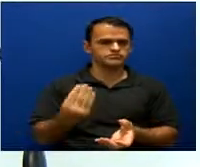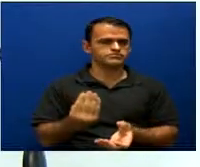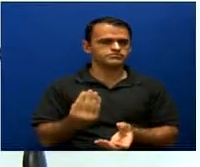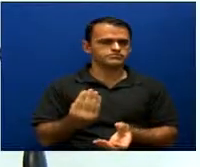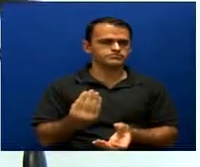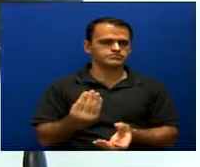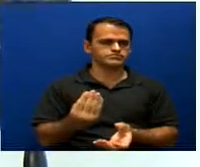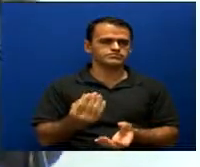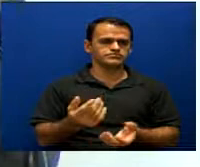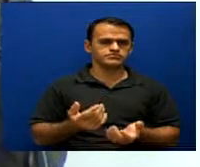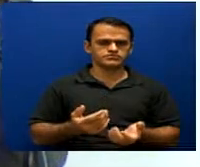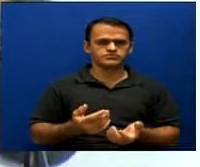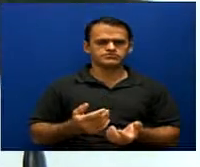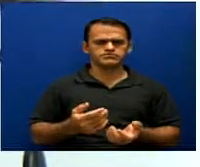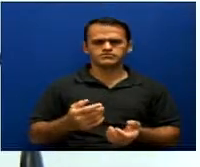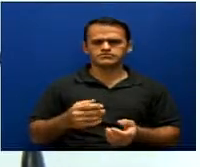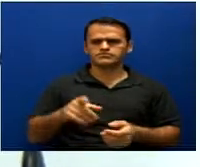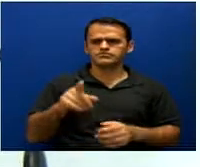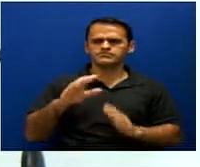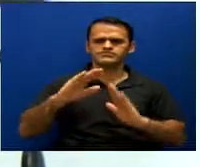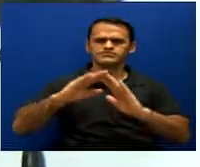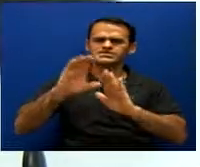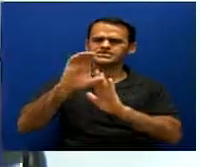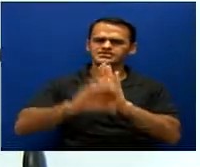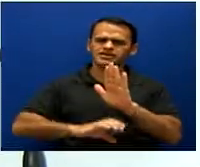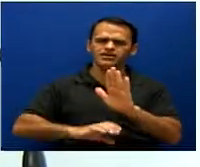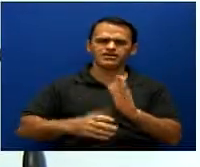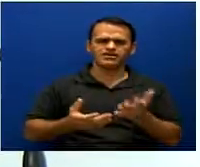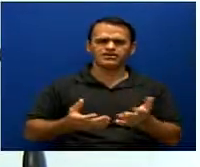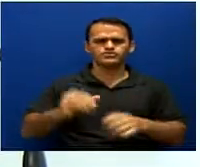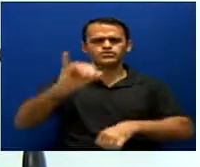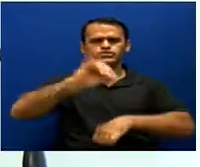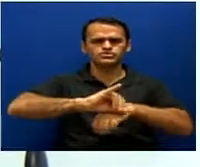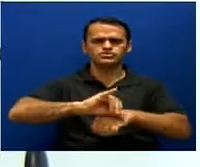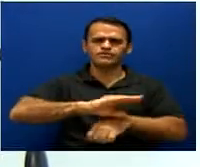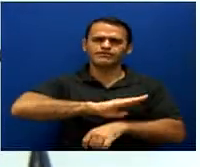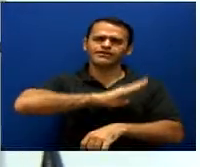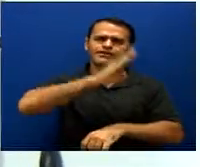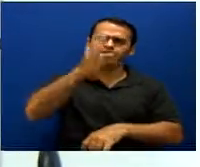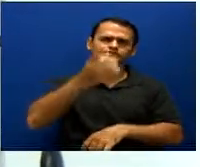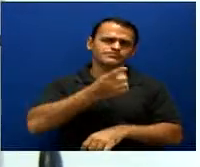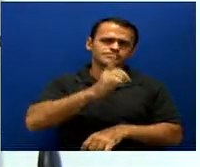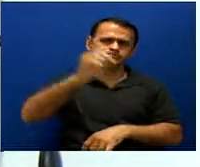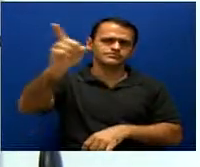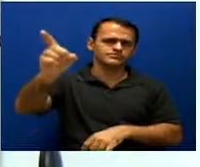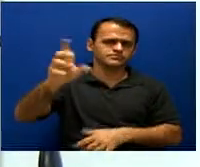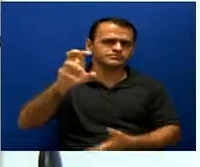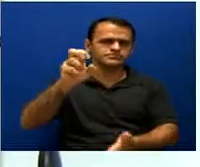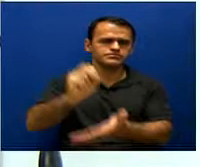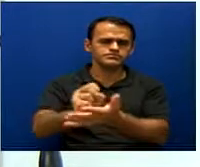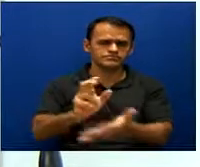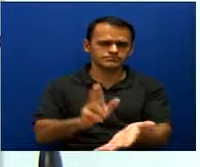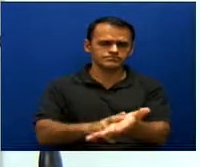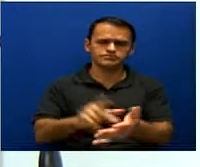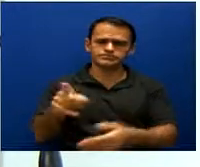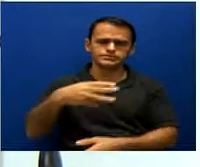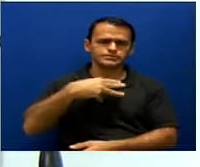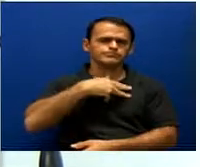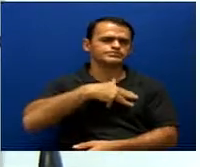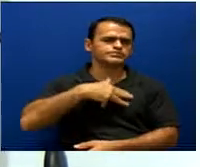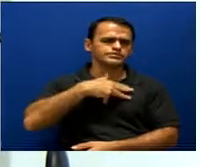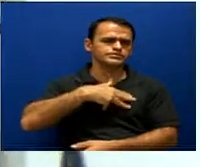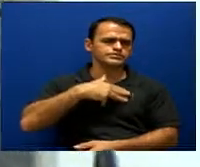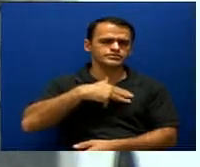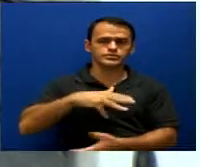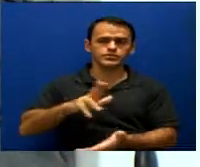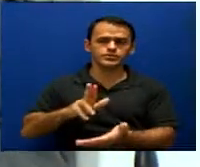precisa vir até a casa do cidadão, não precisa vir até o centro. Sabe o que o ministro das comunicações me disse